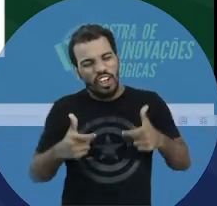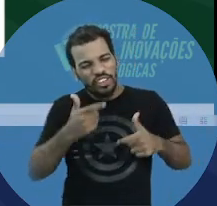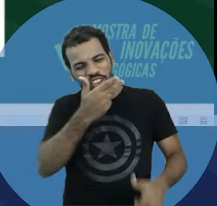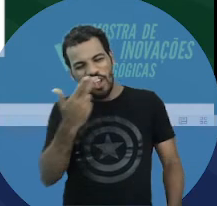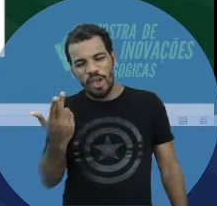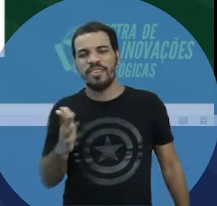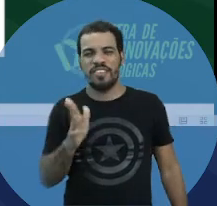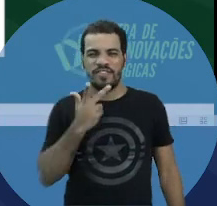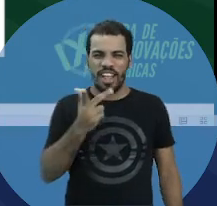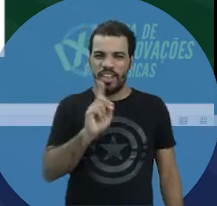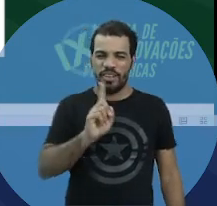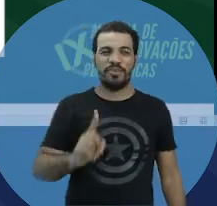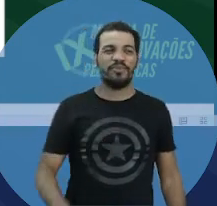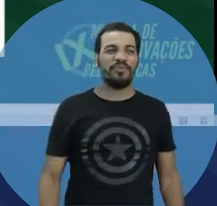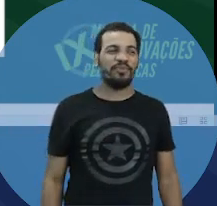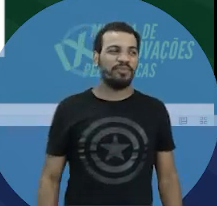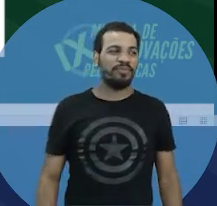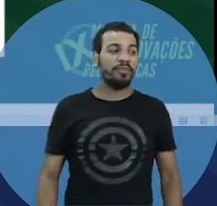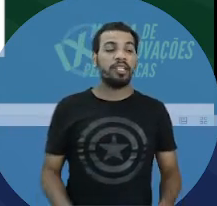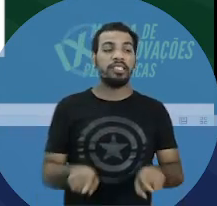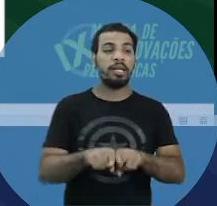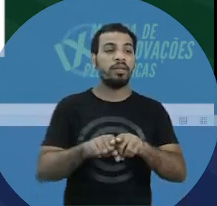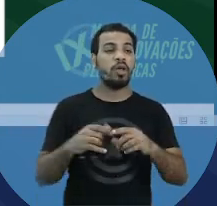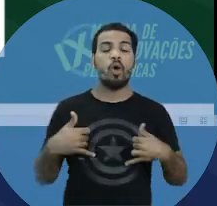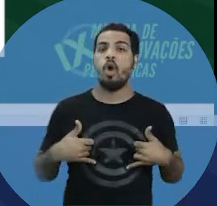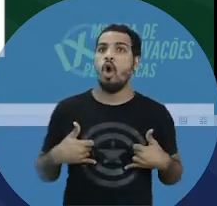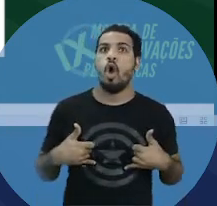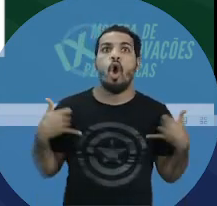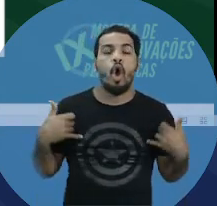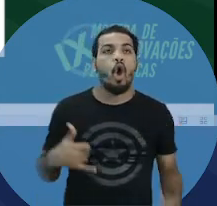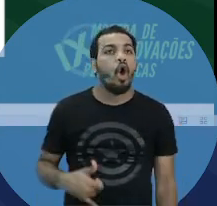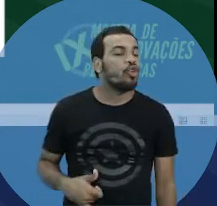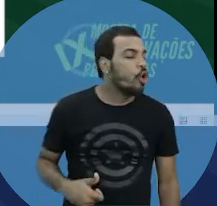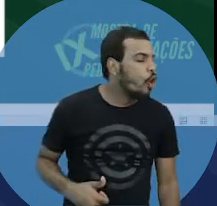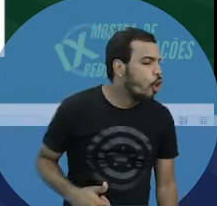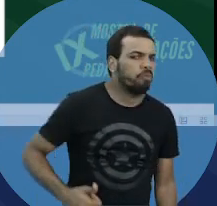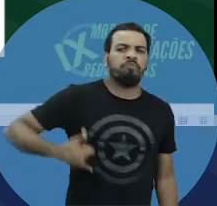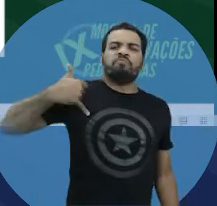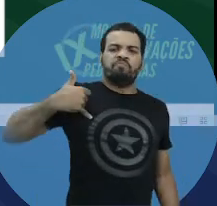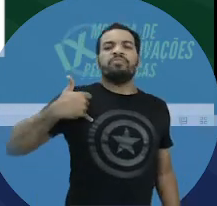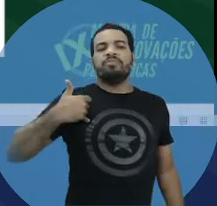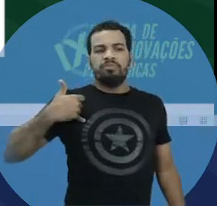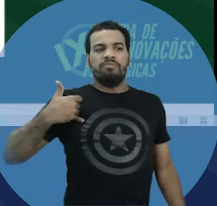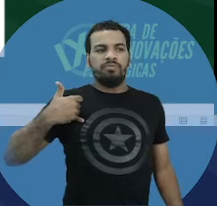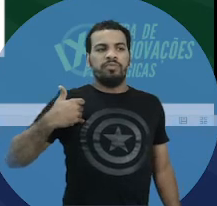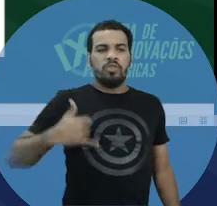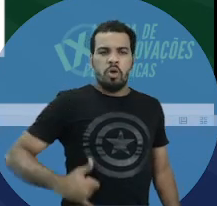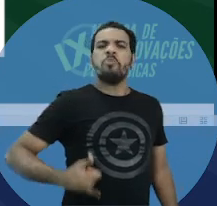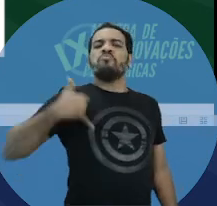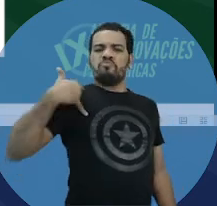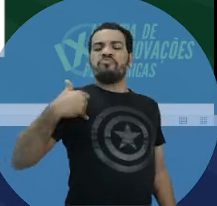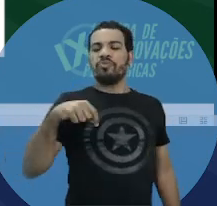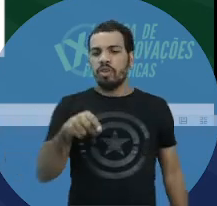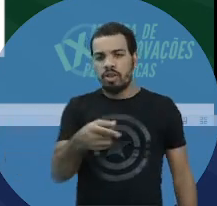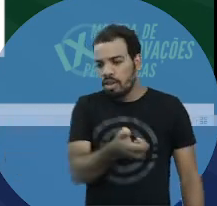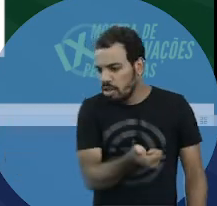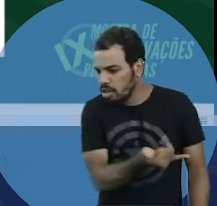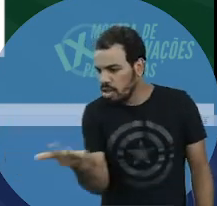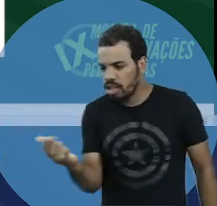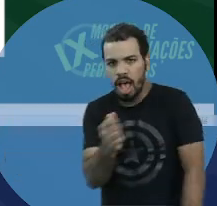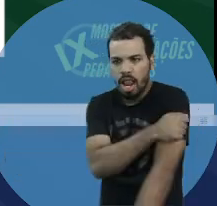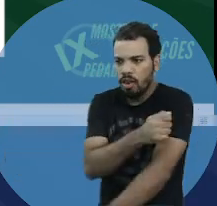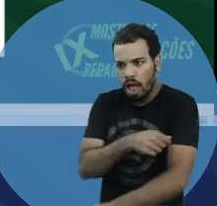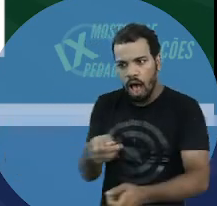falar. E tenho muito orgulho, porque muitas vezes eu percebo quanto nossos estudantes são capazes